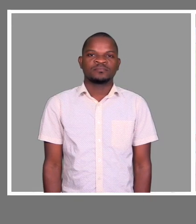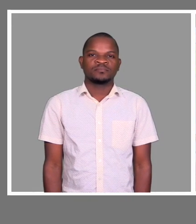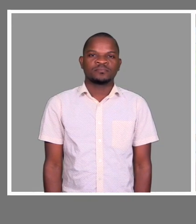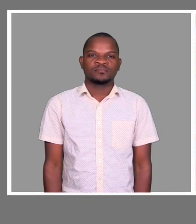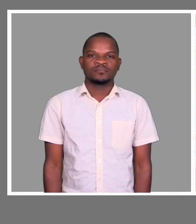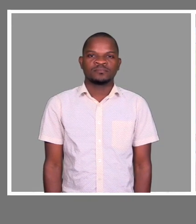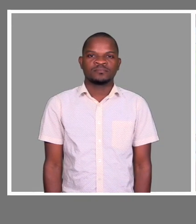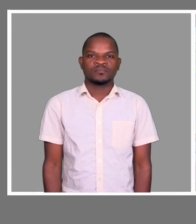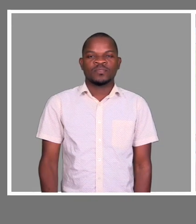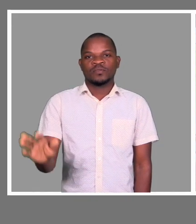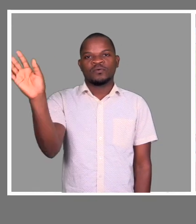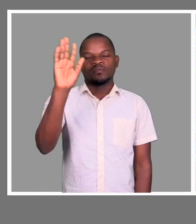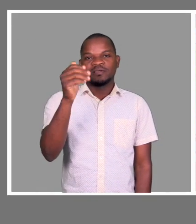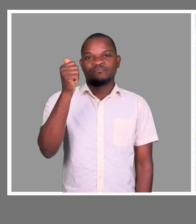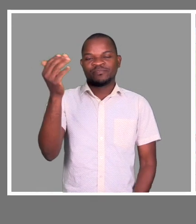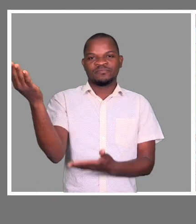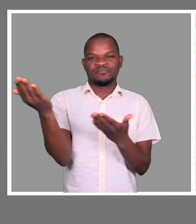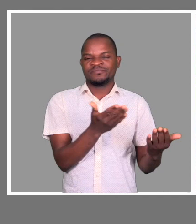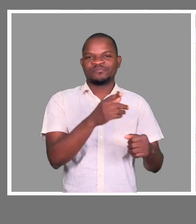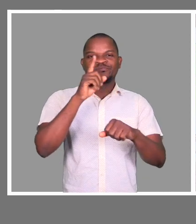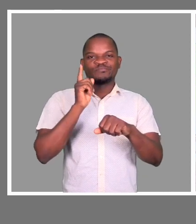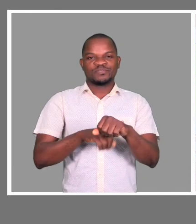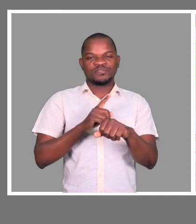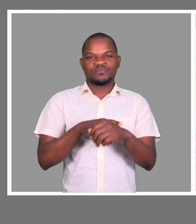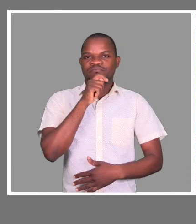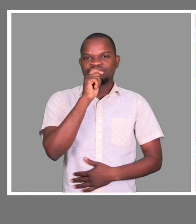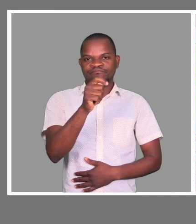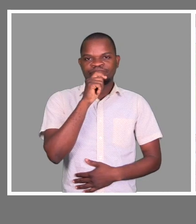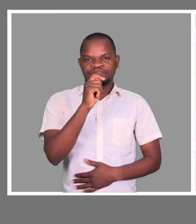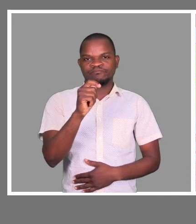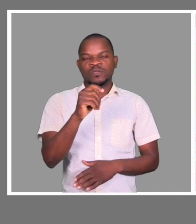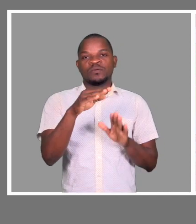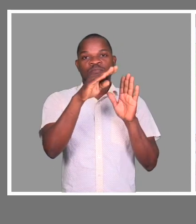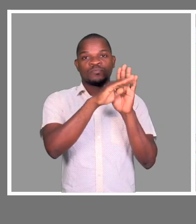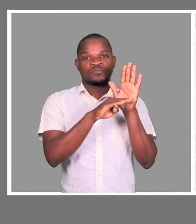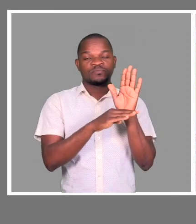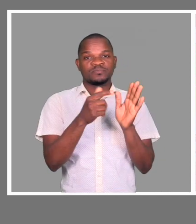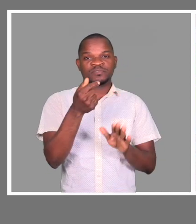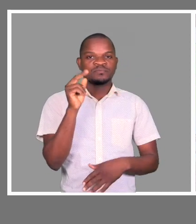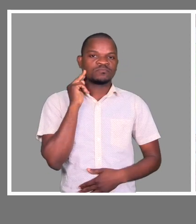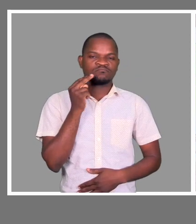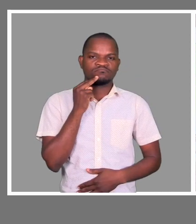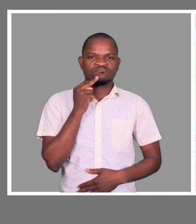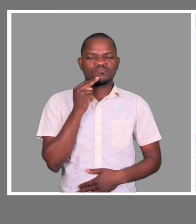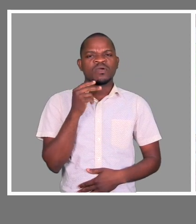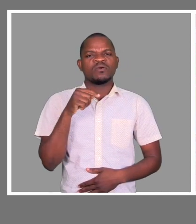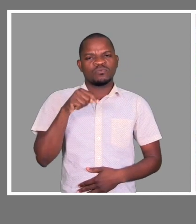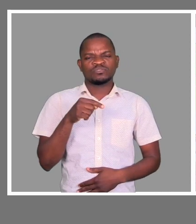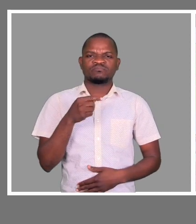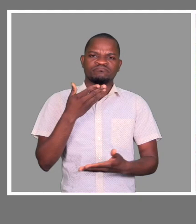Olá! Sejam bem-vindos ao espaço de entrevista no programa da TV Surdo, hoje para falar da Associação de Famílias de Superação. Para tal,